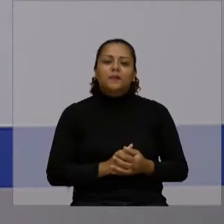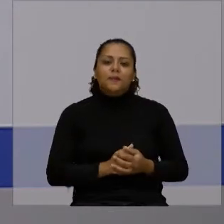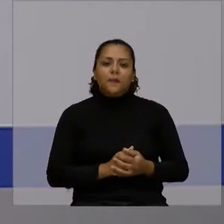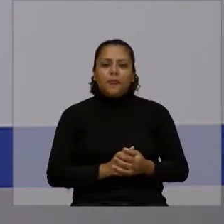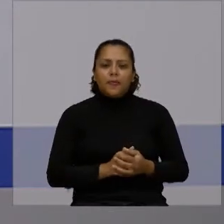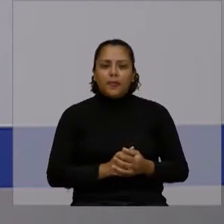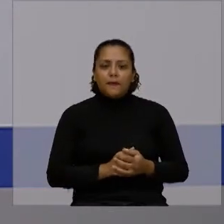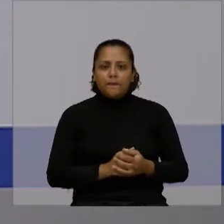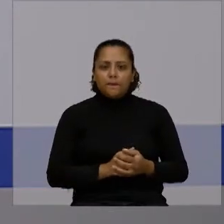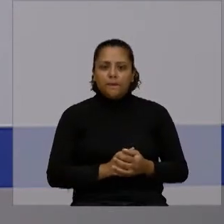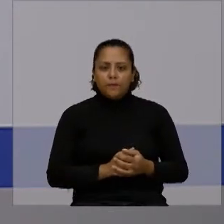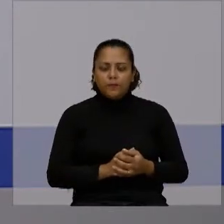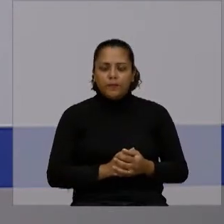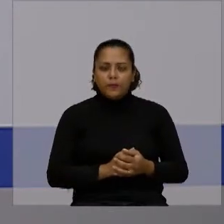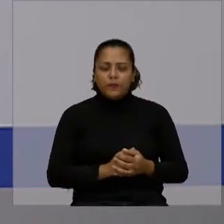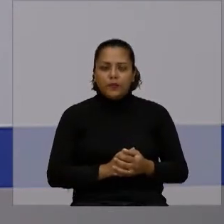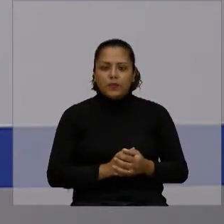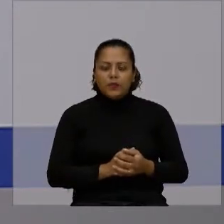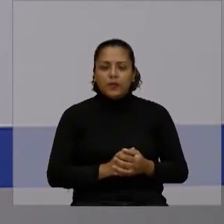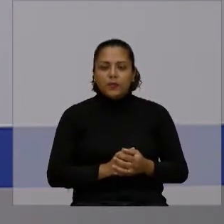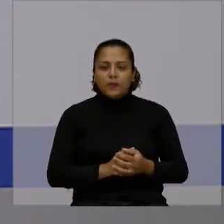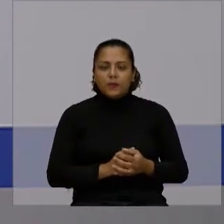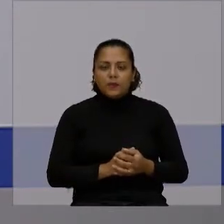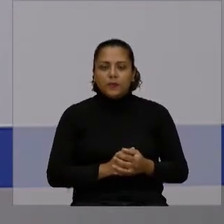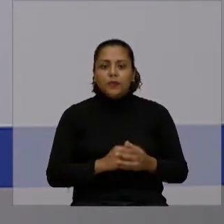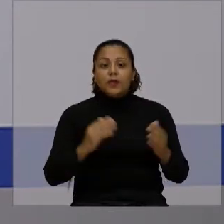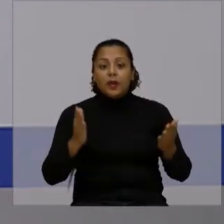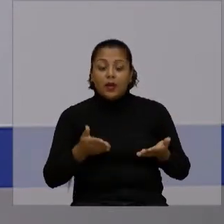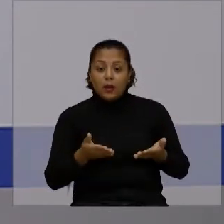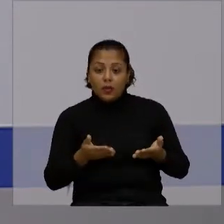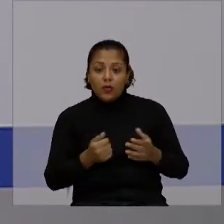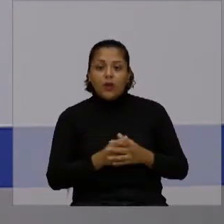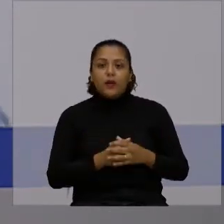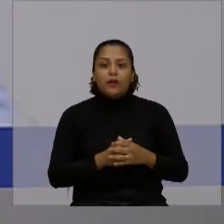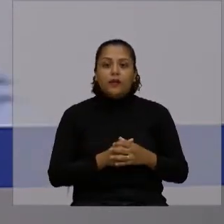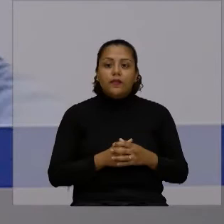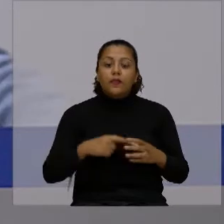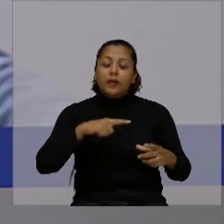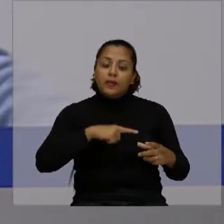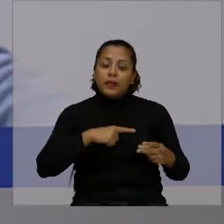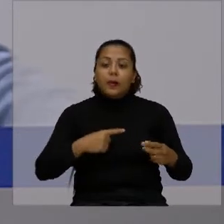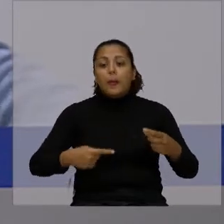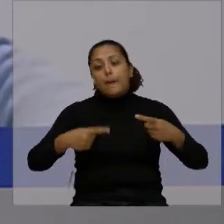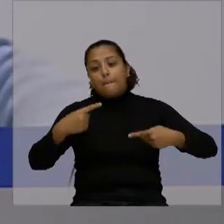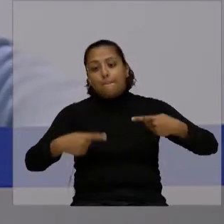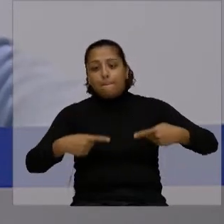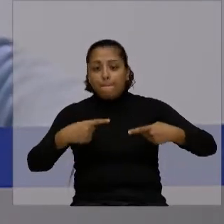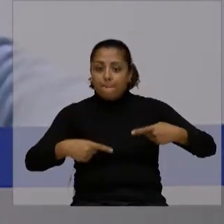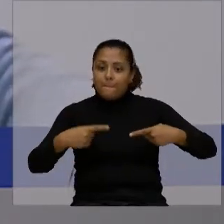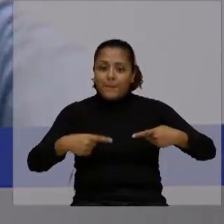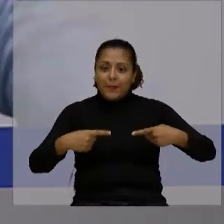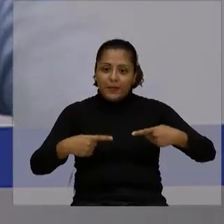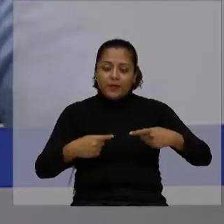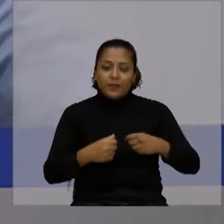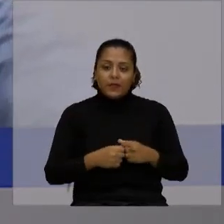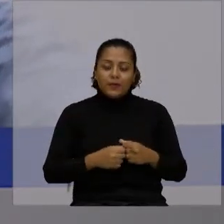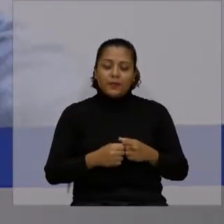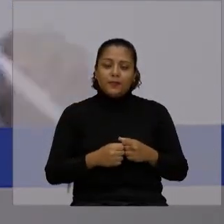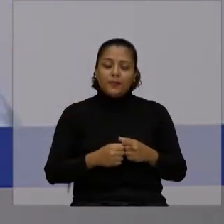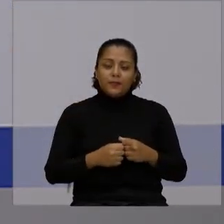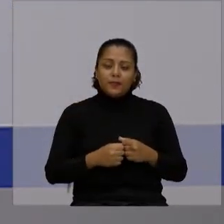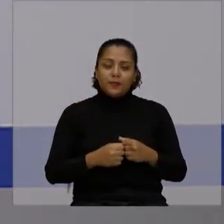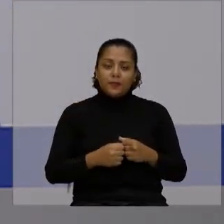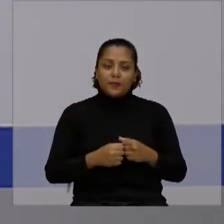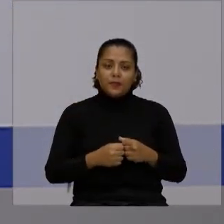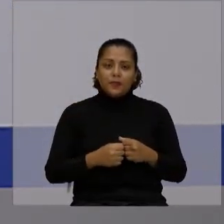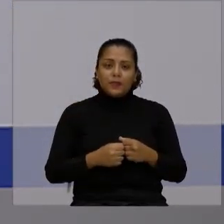conforme acordo de lideranças, passaremos ao pinga-fogo, uma vez que ainda,